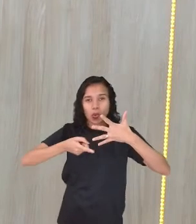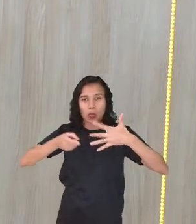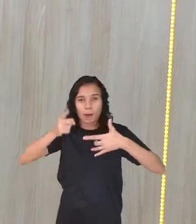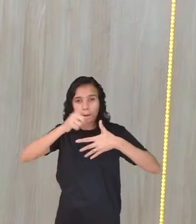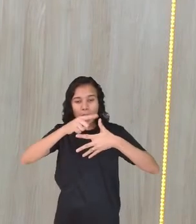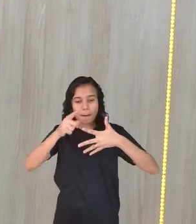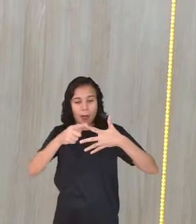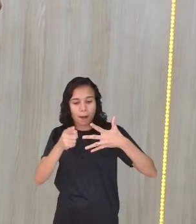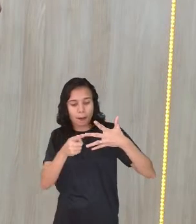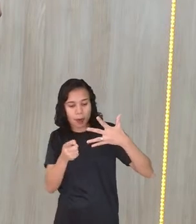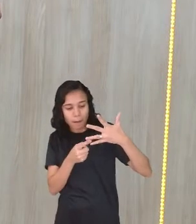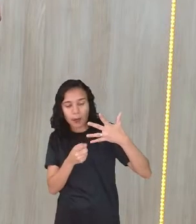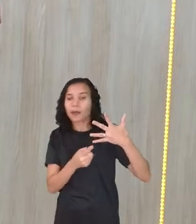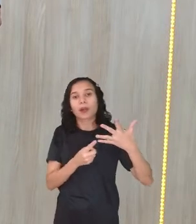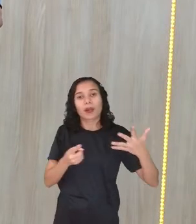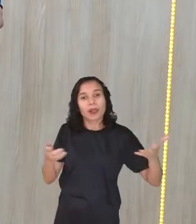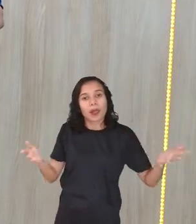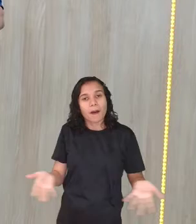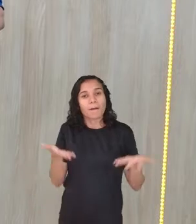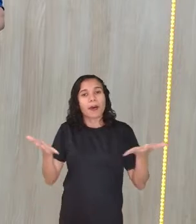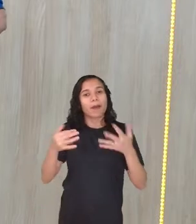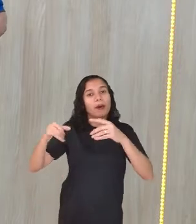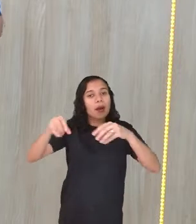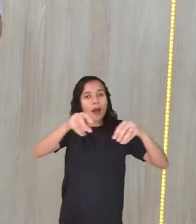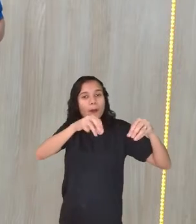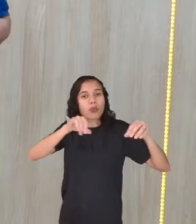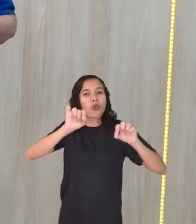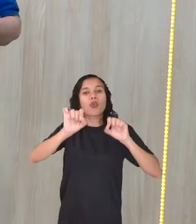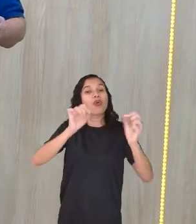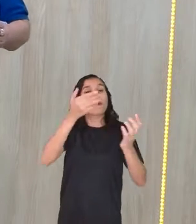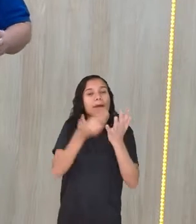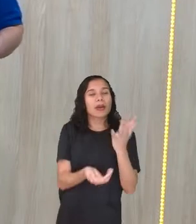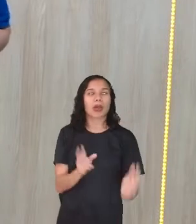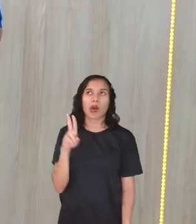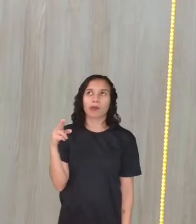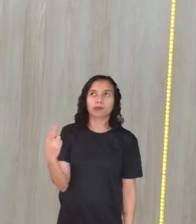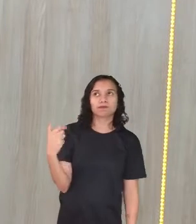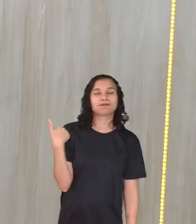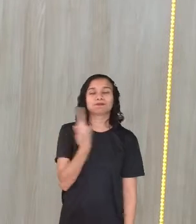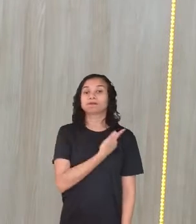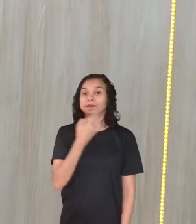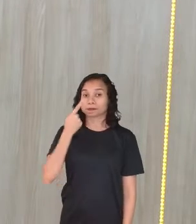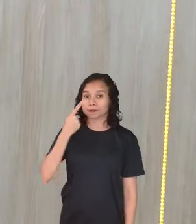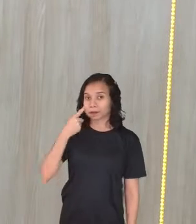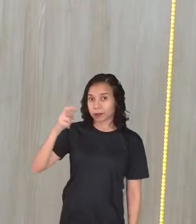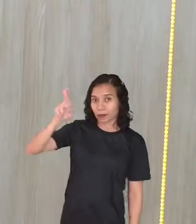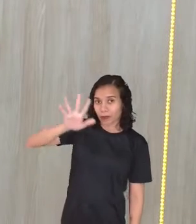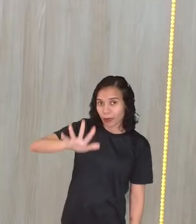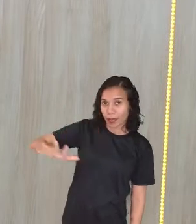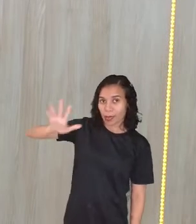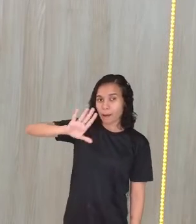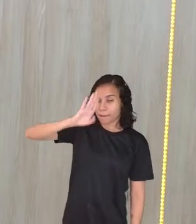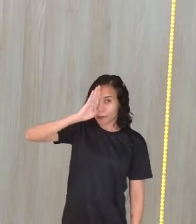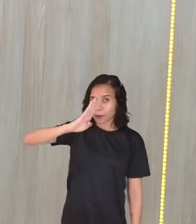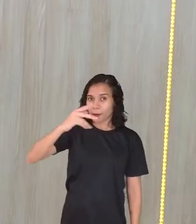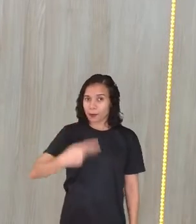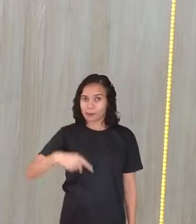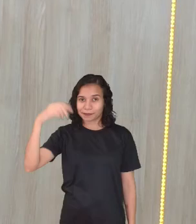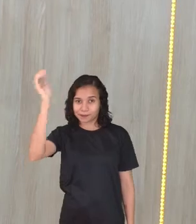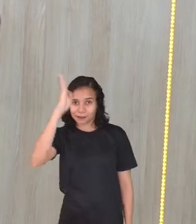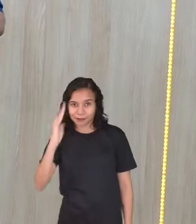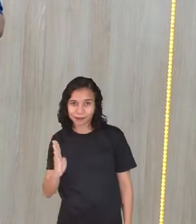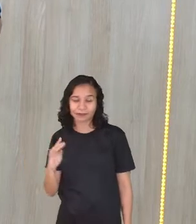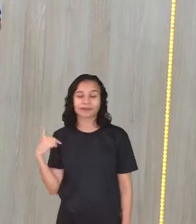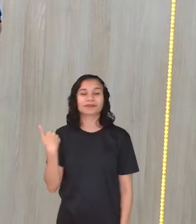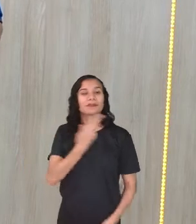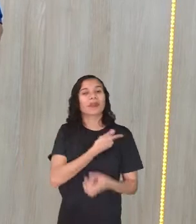vão devolver para o solo aquilo que o solo perdeu. Ou, no caso aí, a gente vai ver de algumas regiões, principalmente aqui do Brasil, a gente